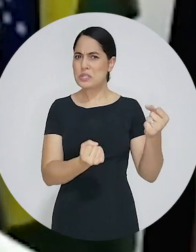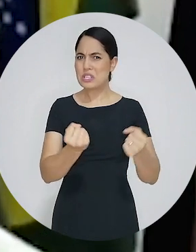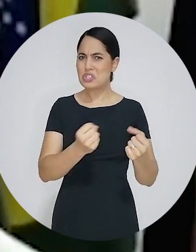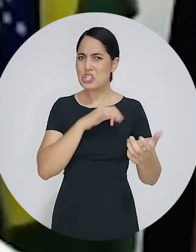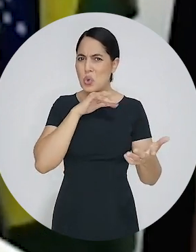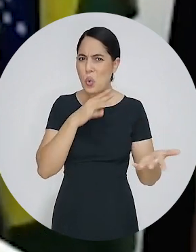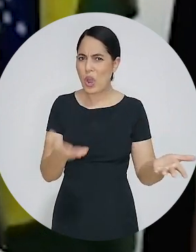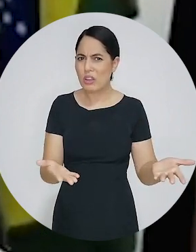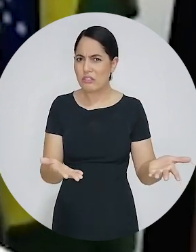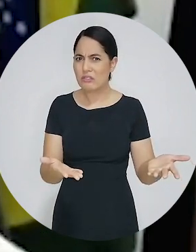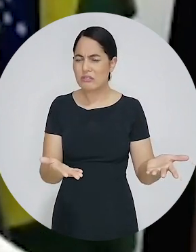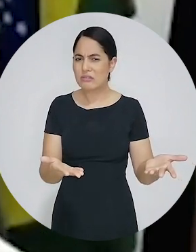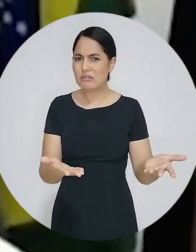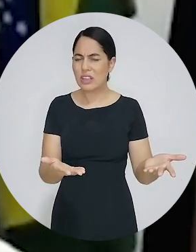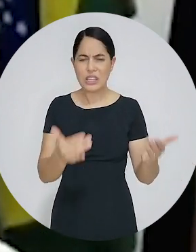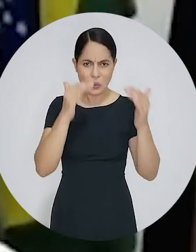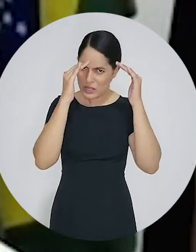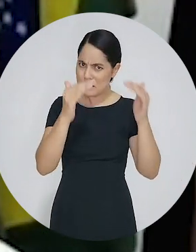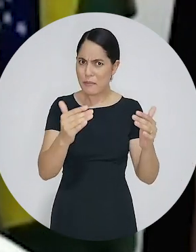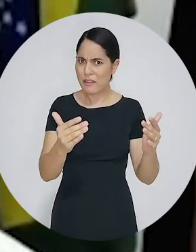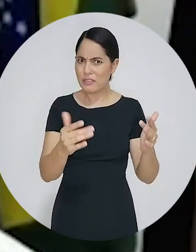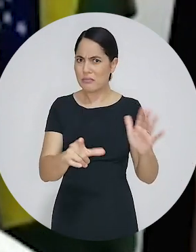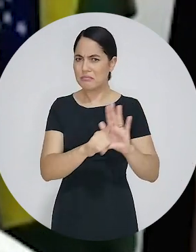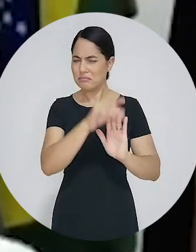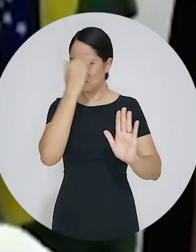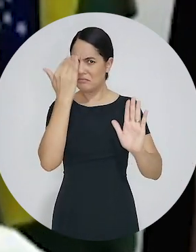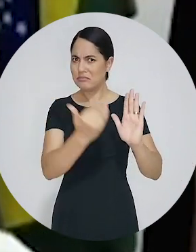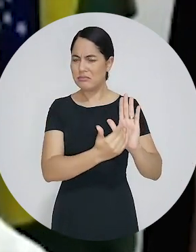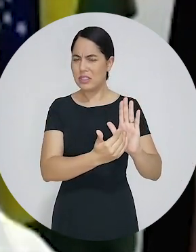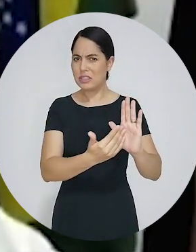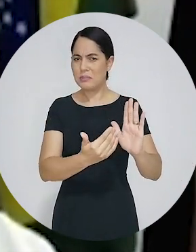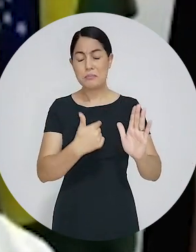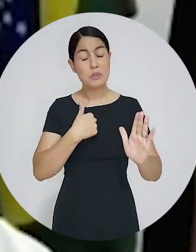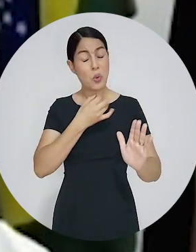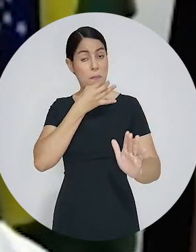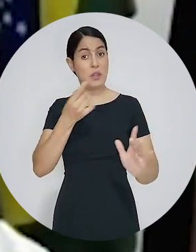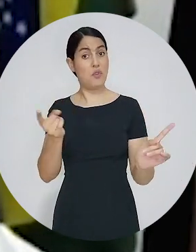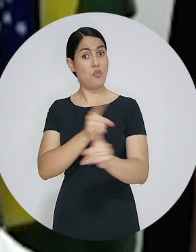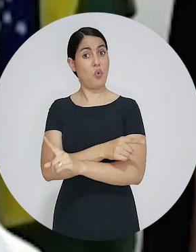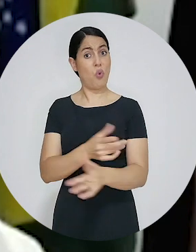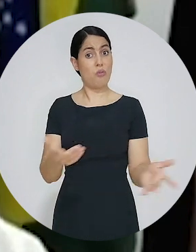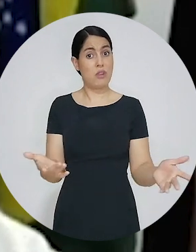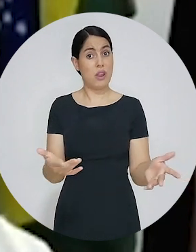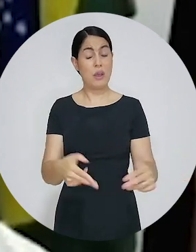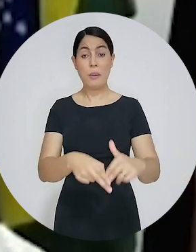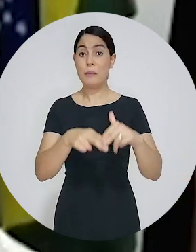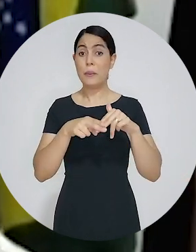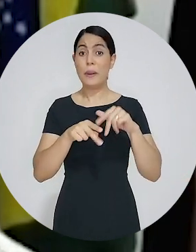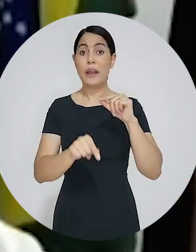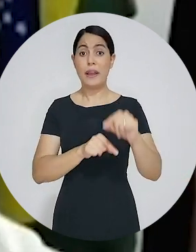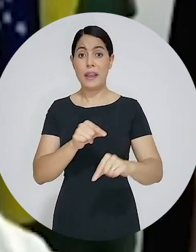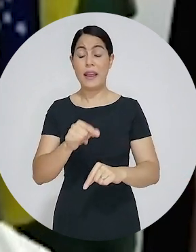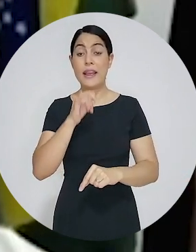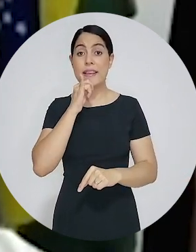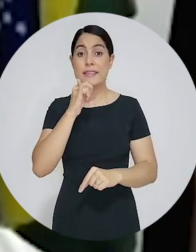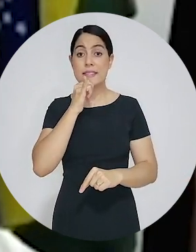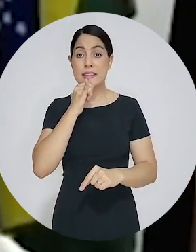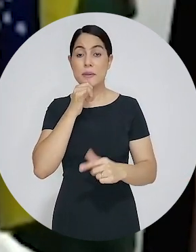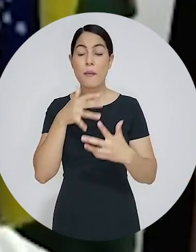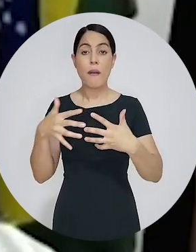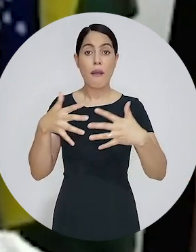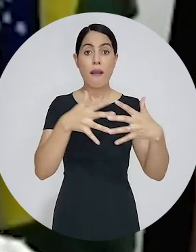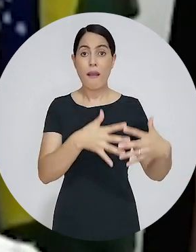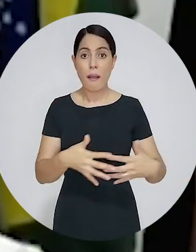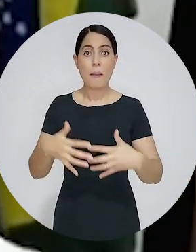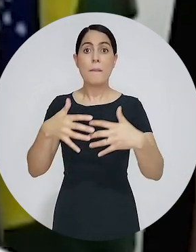Ontem, por exemplo, foi aprovada aqui uma medida provisória que aumenta a tolerância nas toneladas de excesso de peso